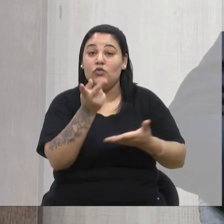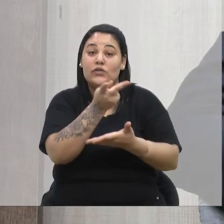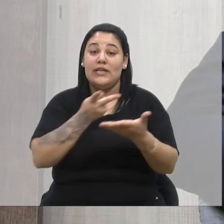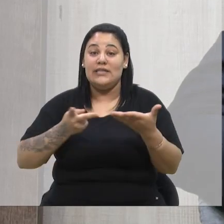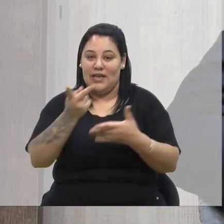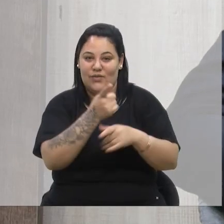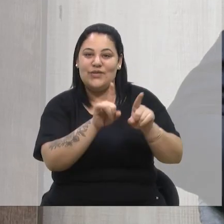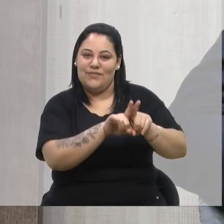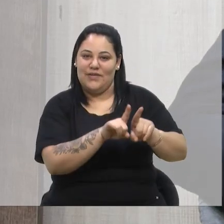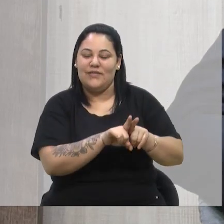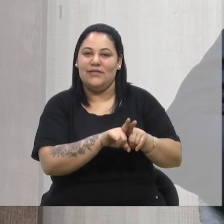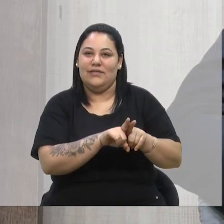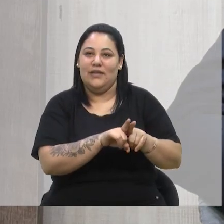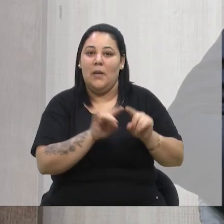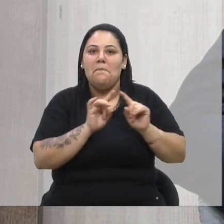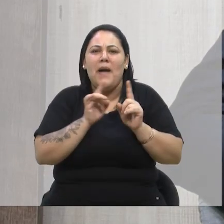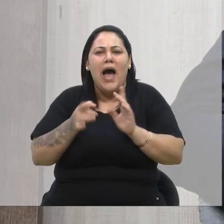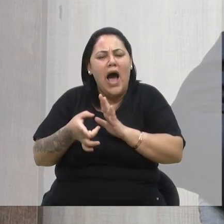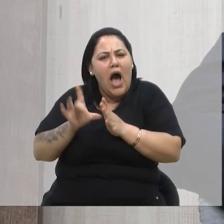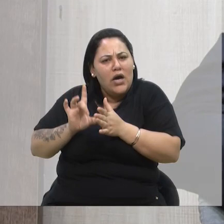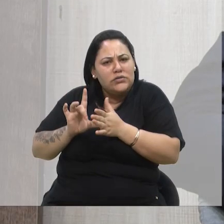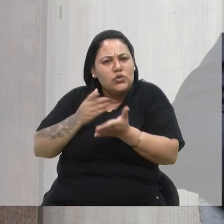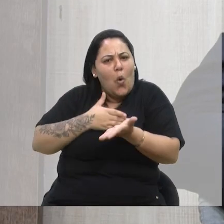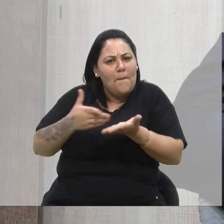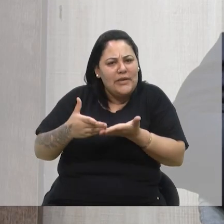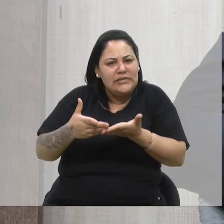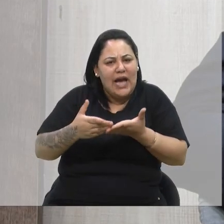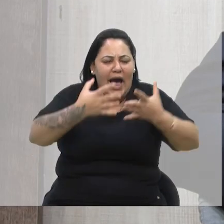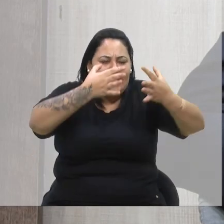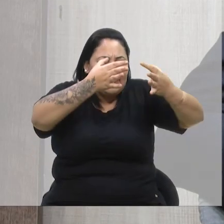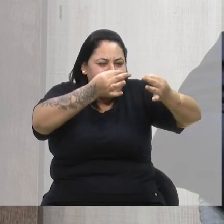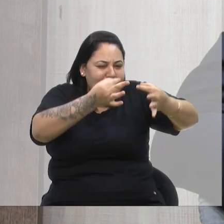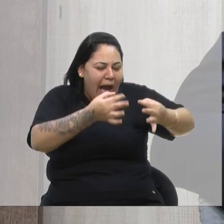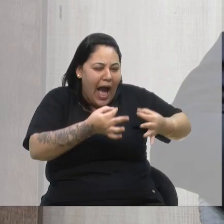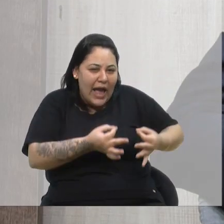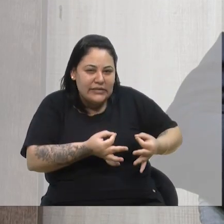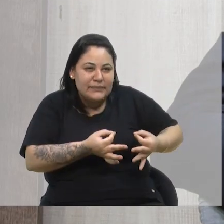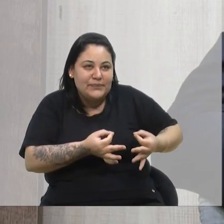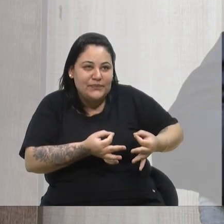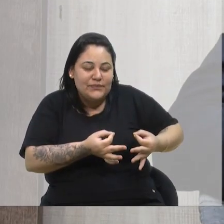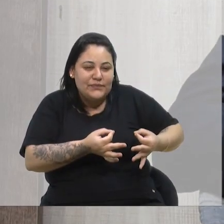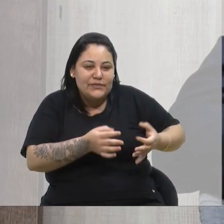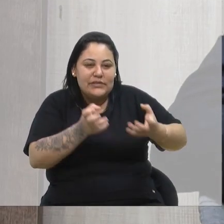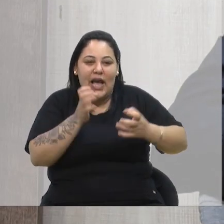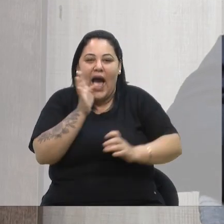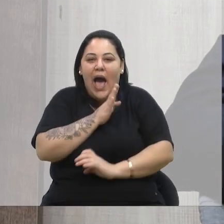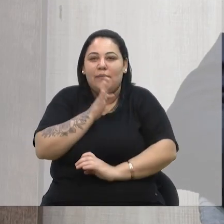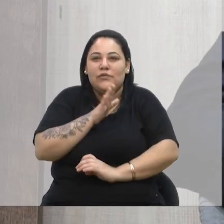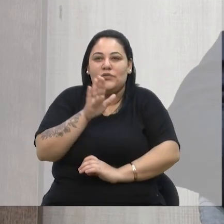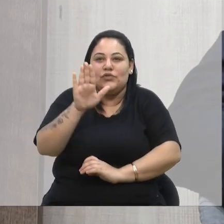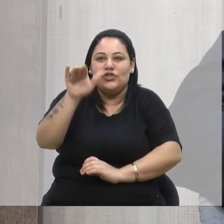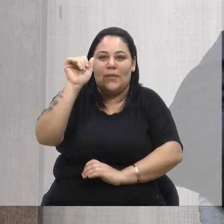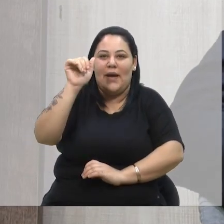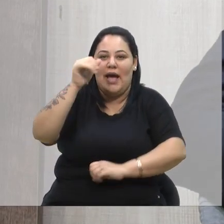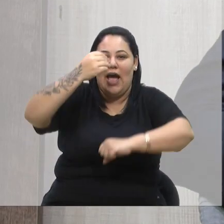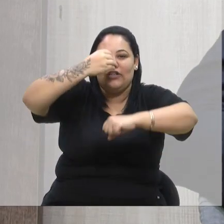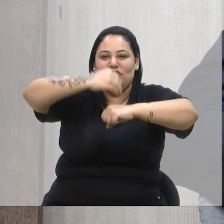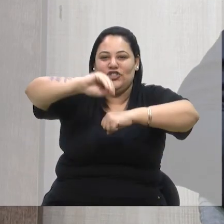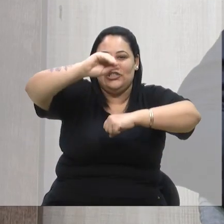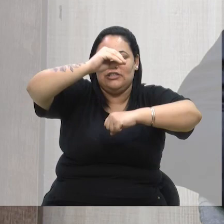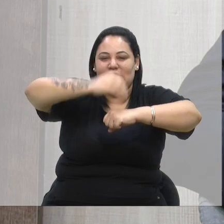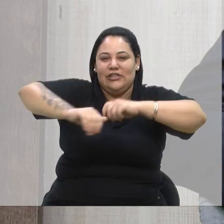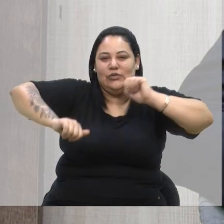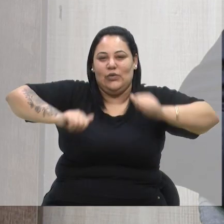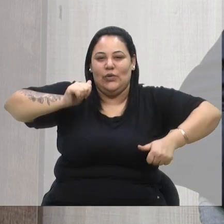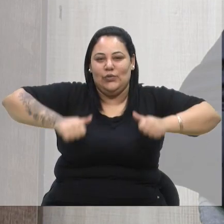das ilustrações. Mas antes de partirmos para esses pontos pendentes, de imediato nós vamos chamar as